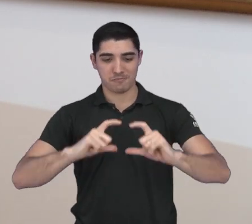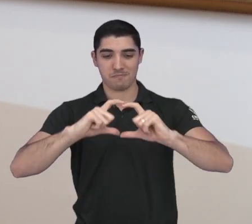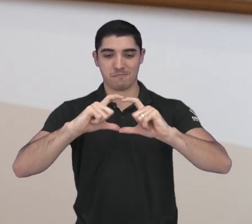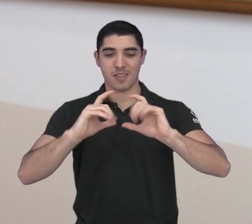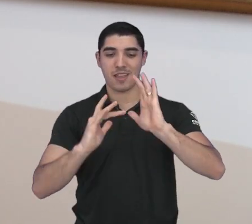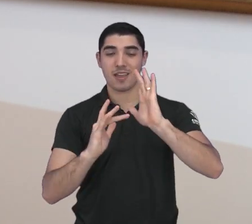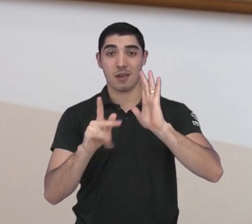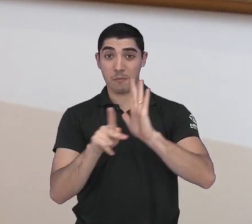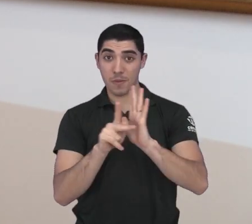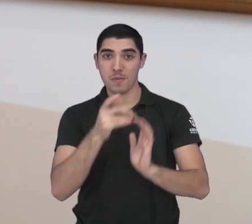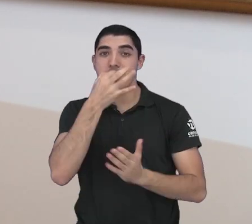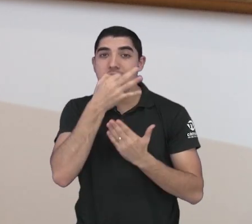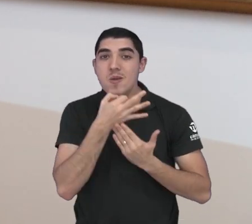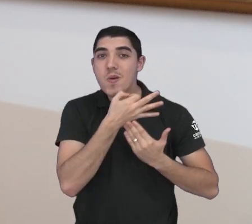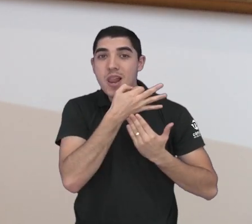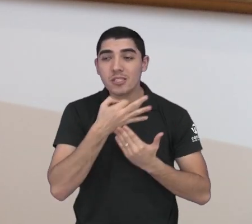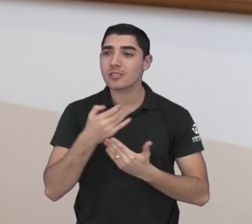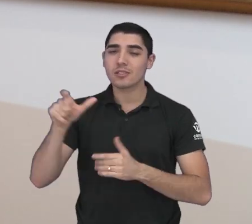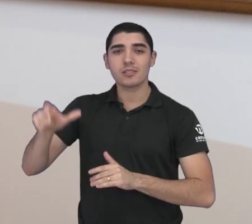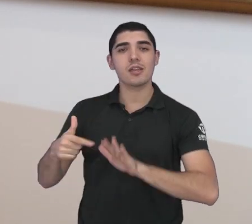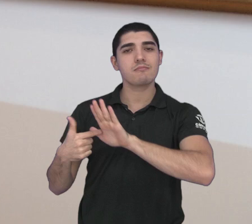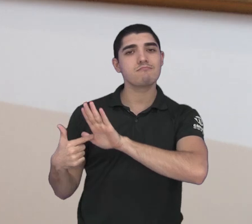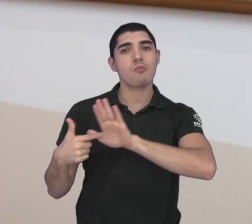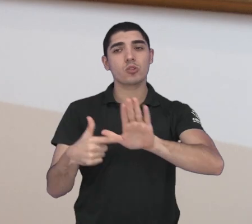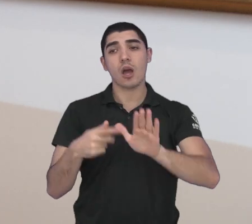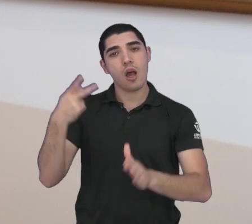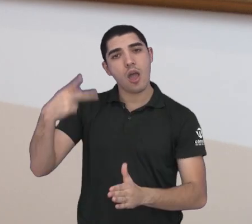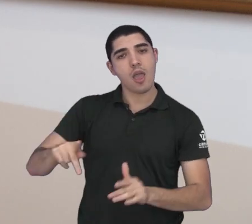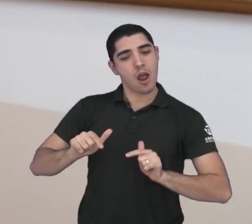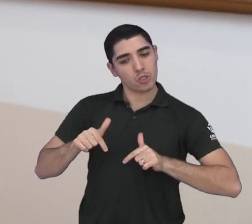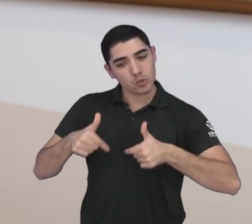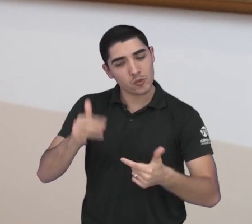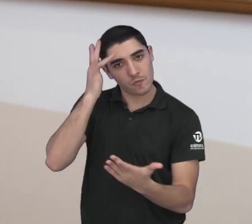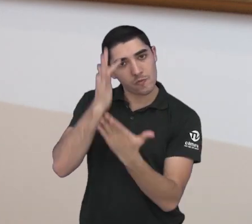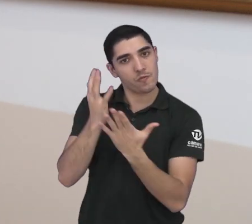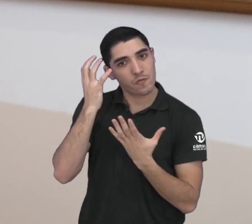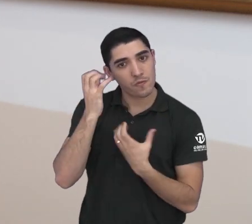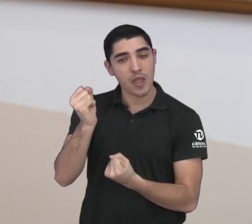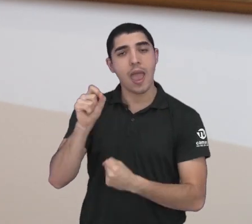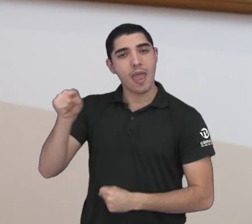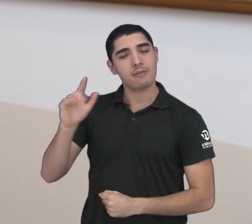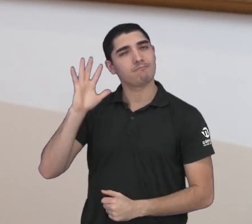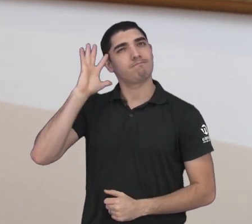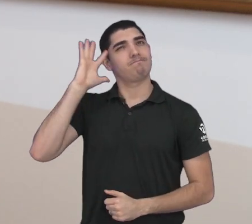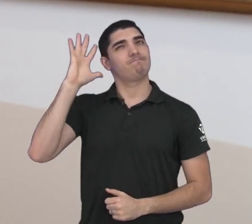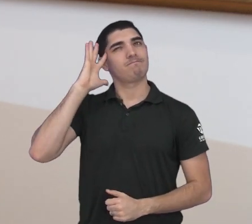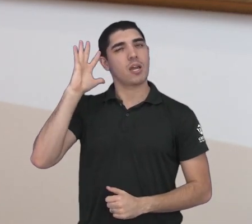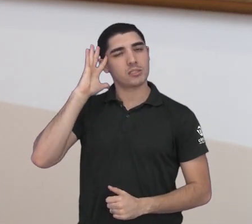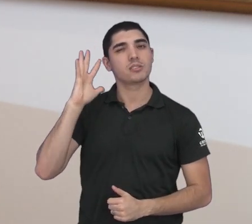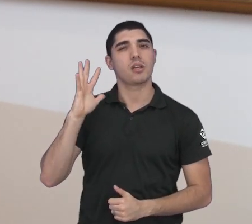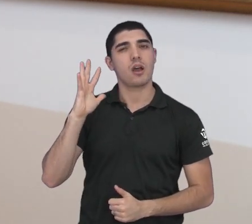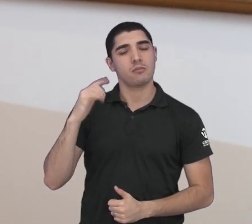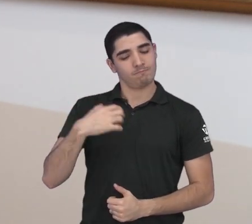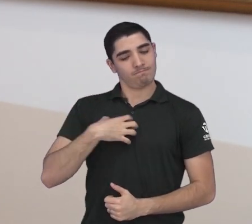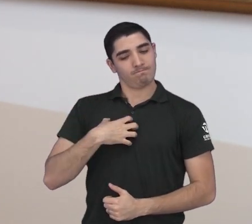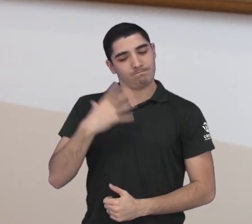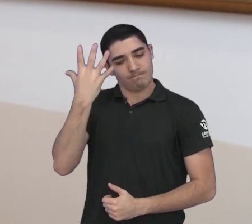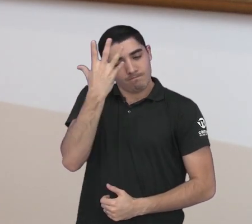Sagrada Eucaristia, mas também fazendo o seu gesto concreto. Então, é uma maneira também dele